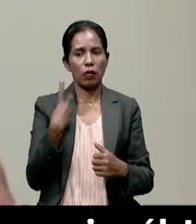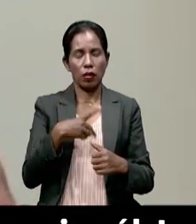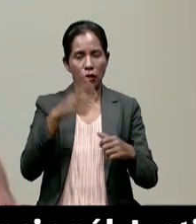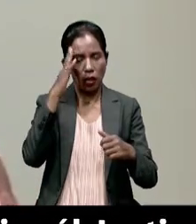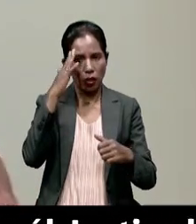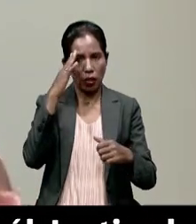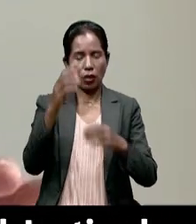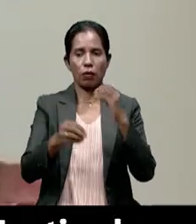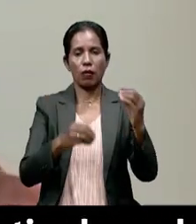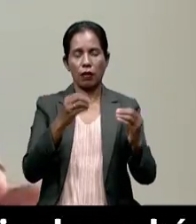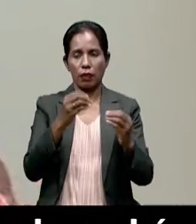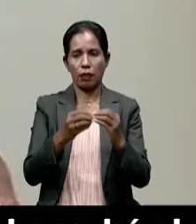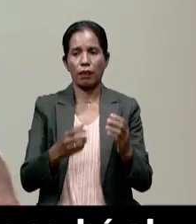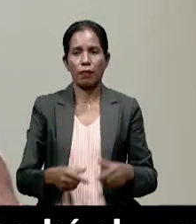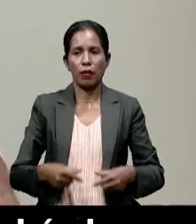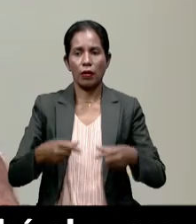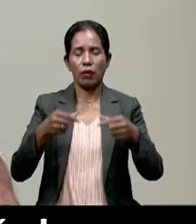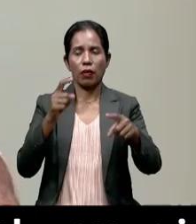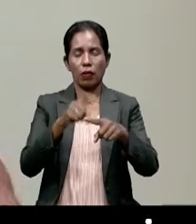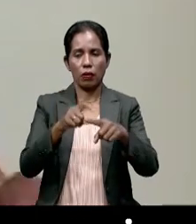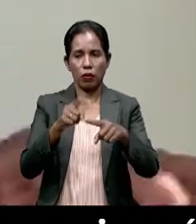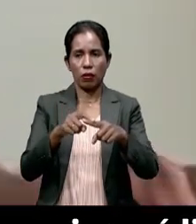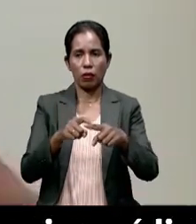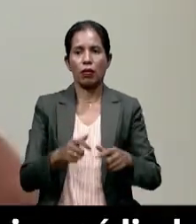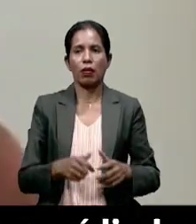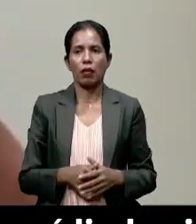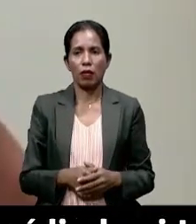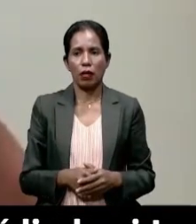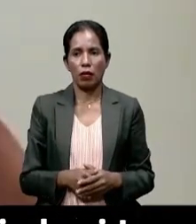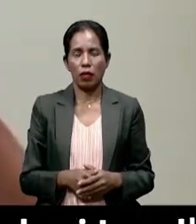katak fo koto fore munggu ne